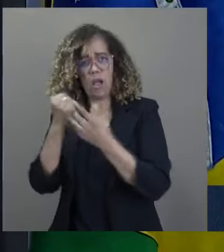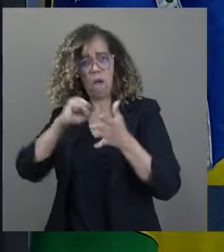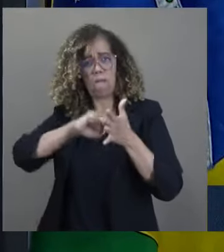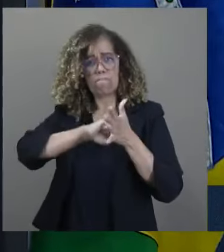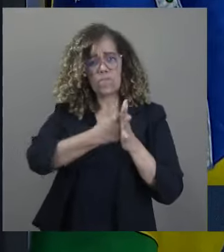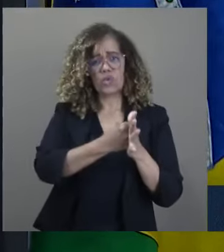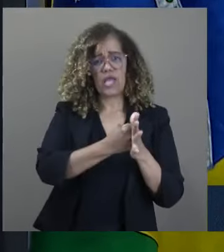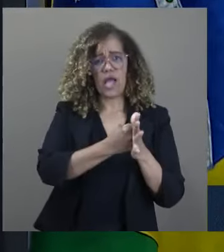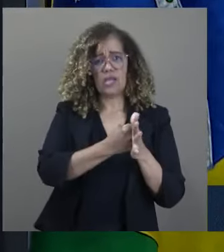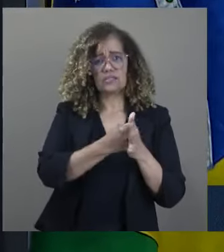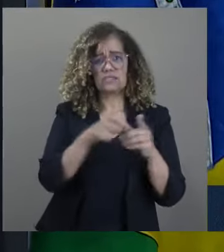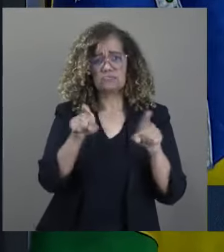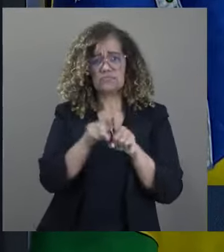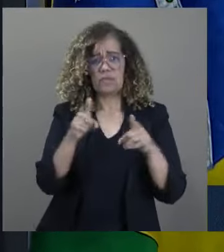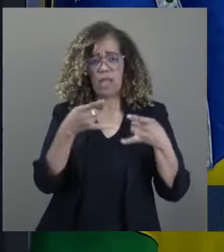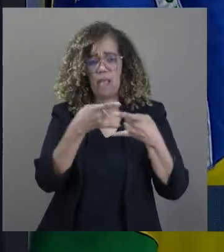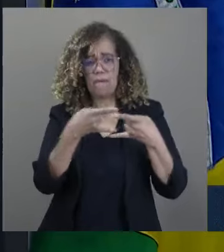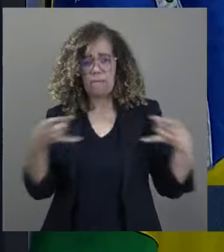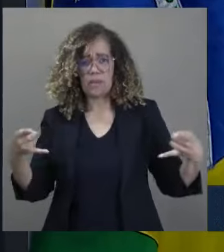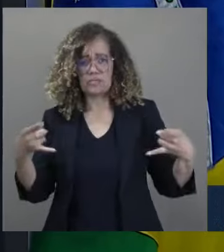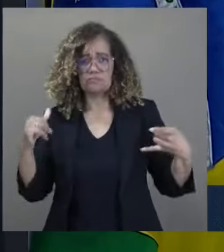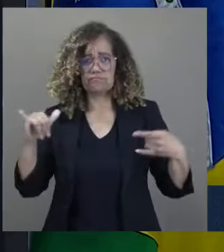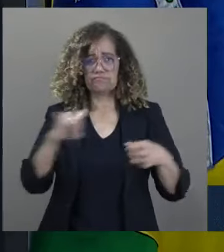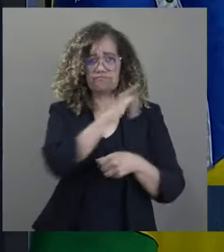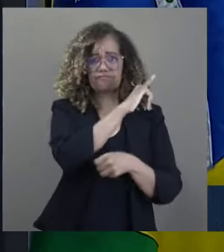O passaporte está retido.